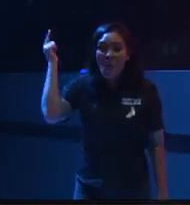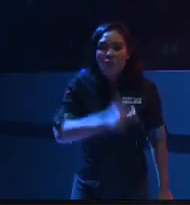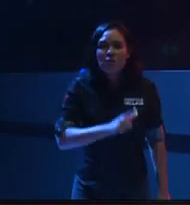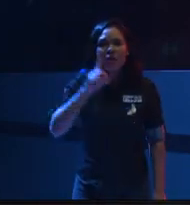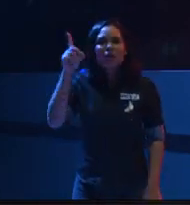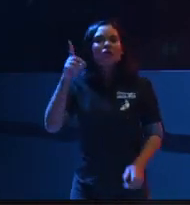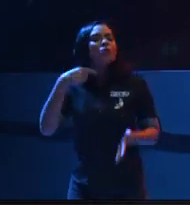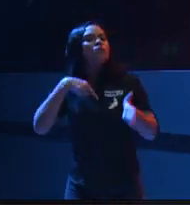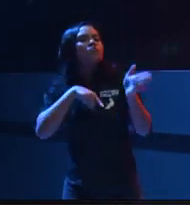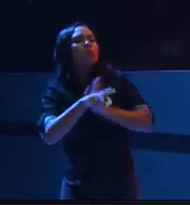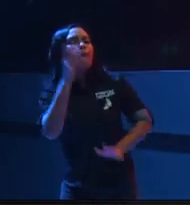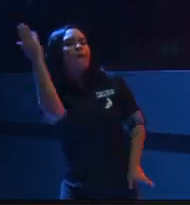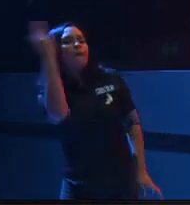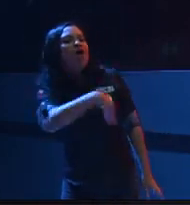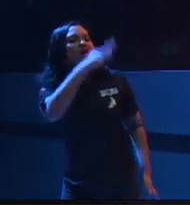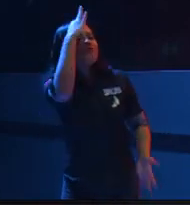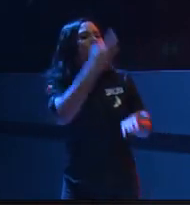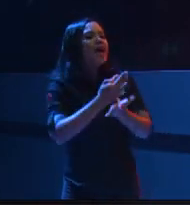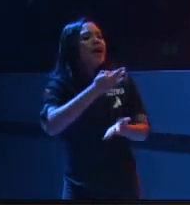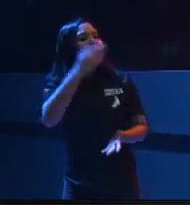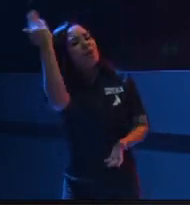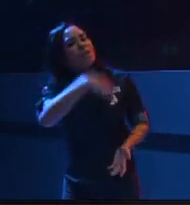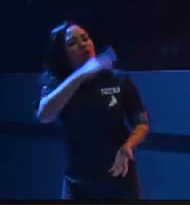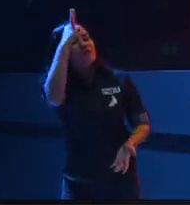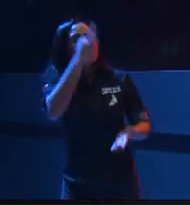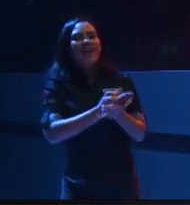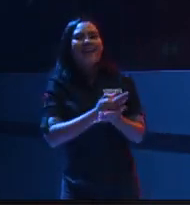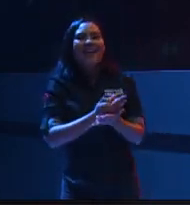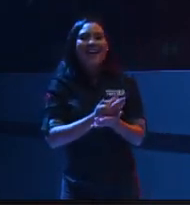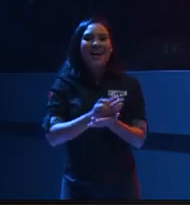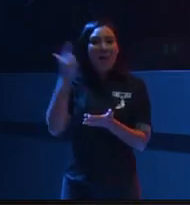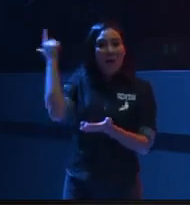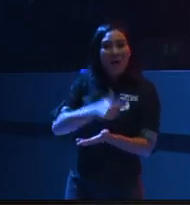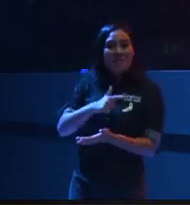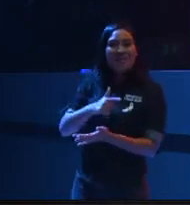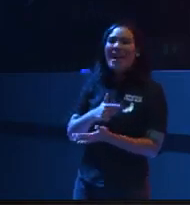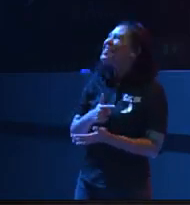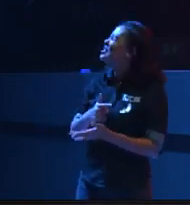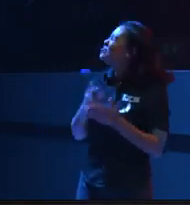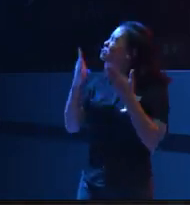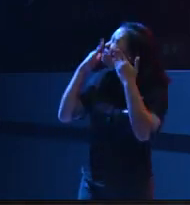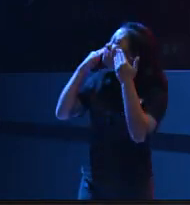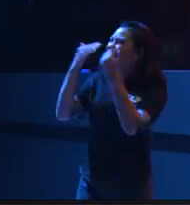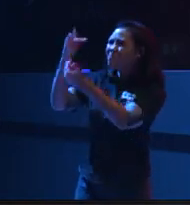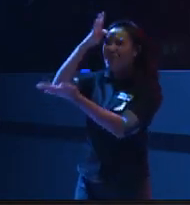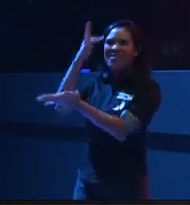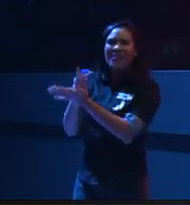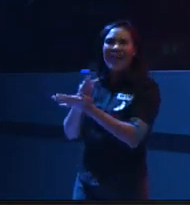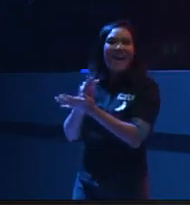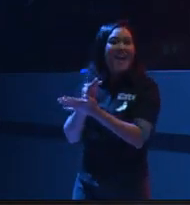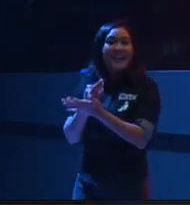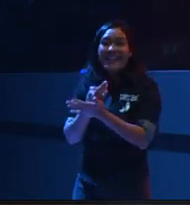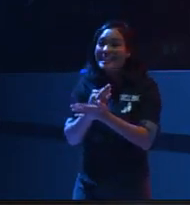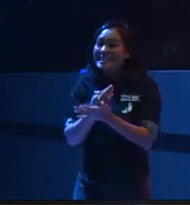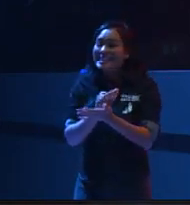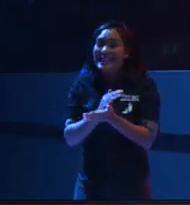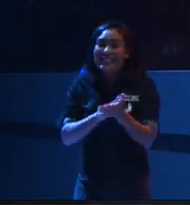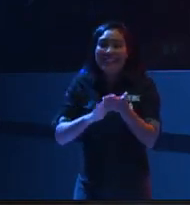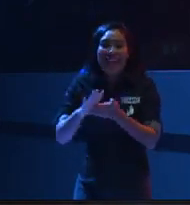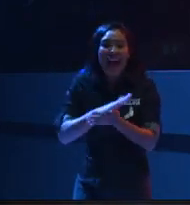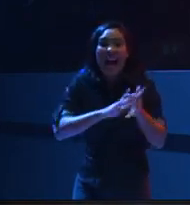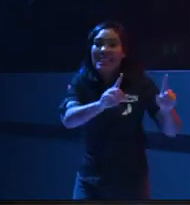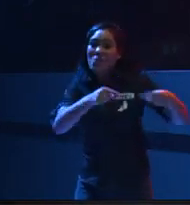Deus Face a Face quando você passa no teste nada mais vai te abalar quando você passa no teste